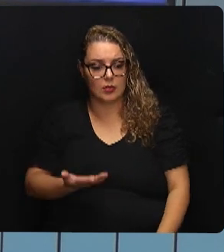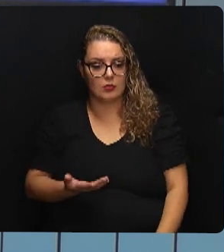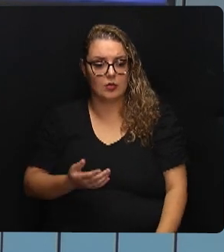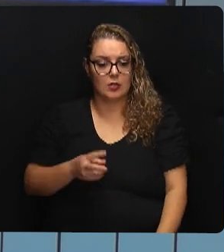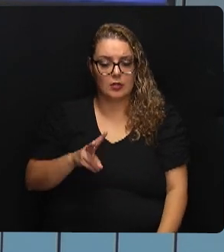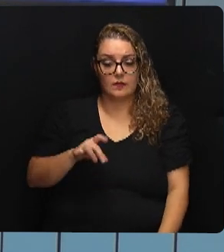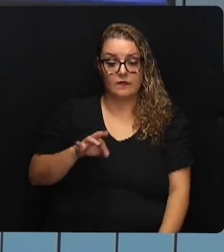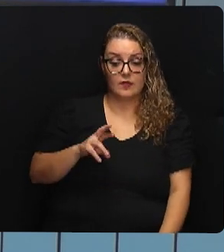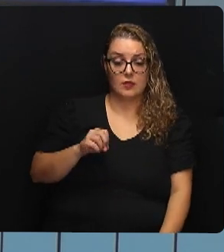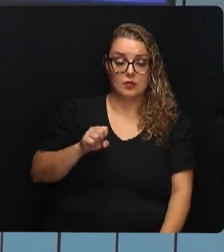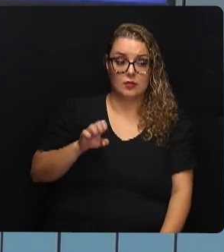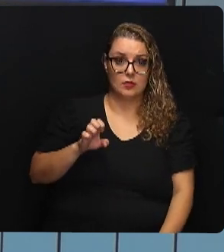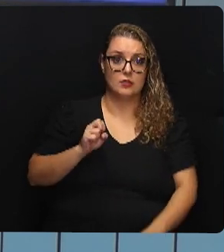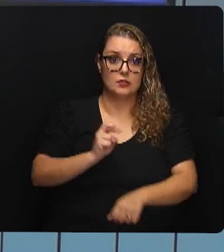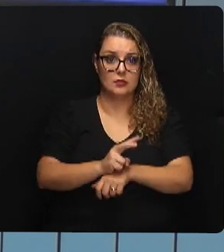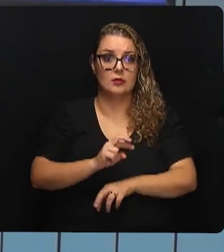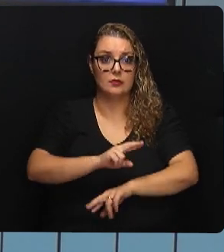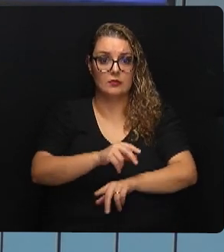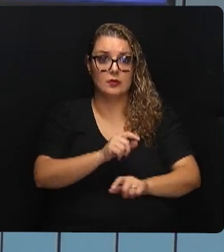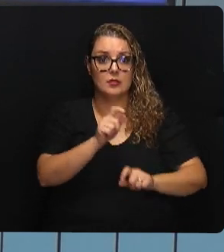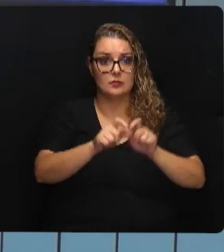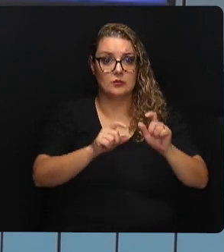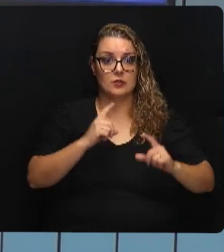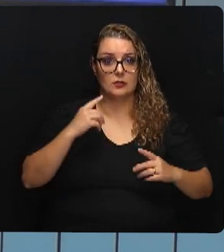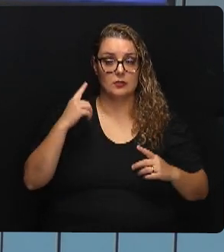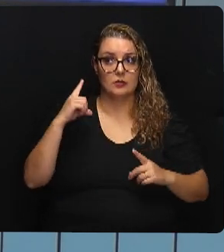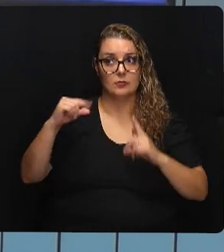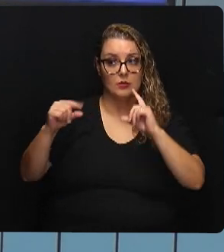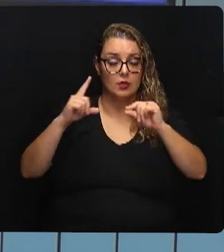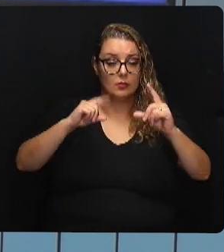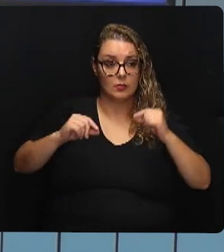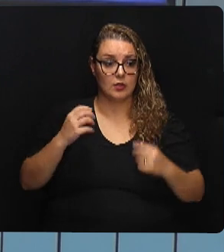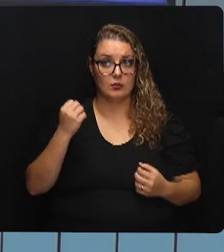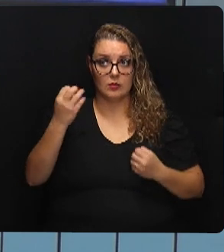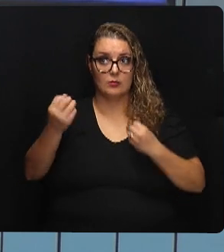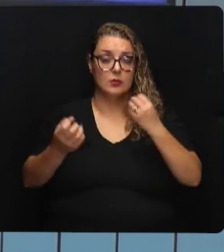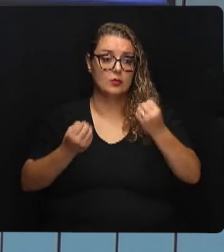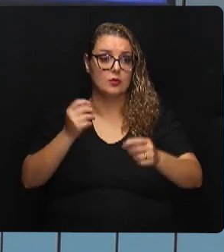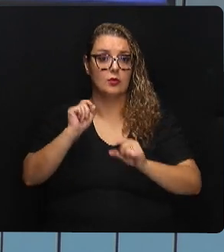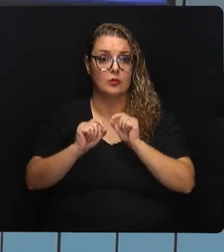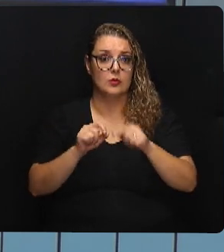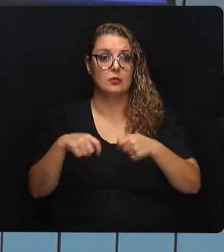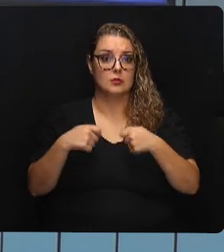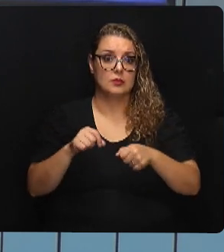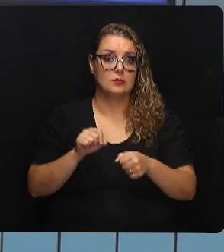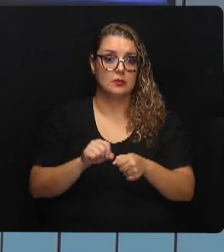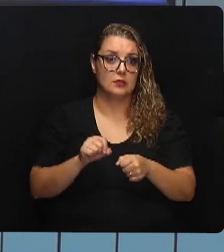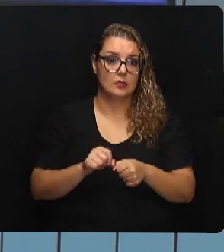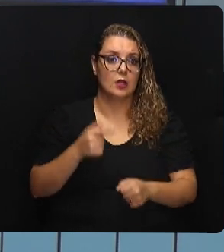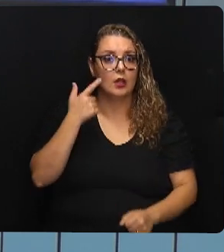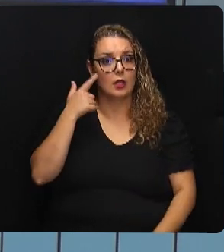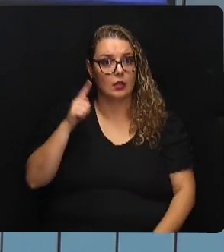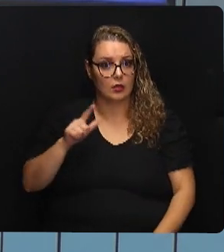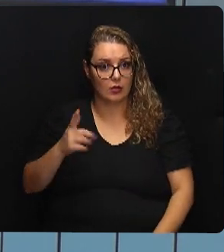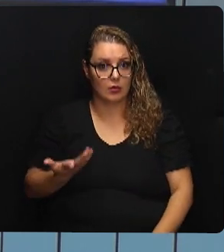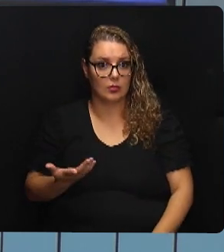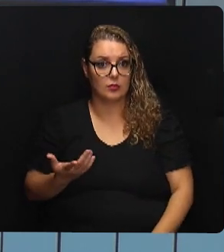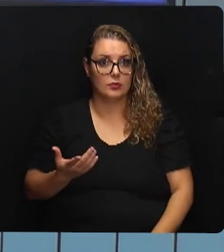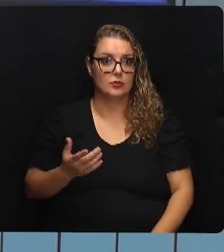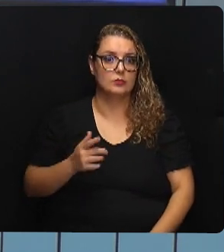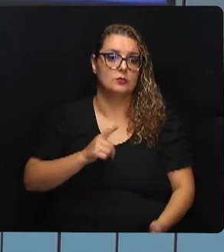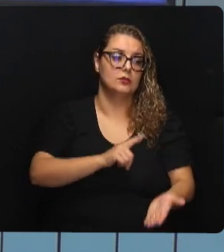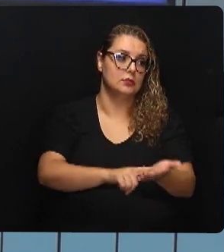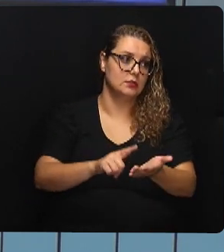pessoas evitarem a virose? Muita gente está viajando agora nesse período. O que elas precisam fazer? O que é fundamental, além,